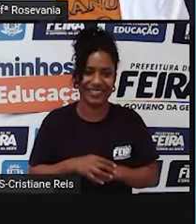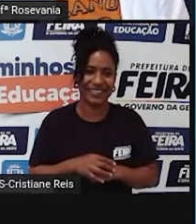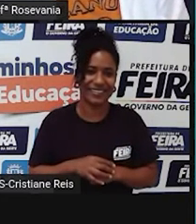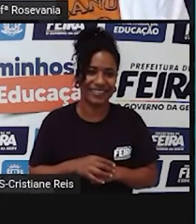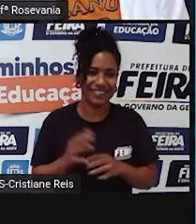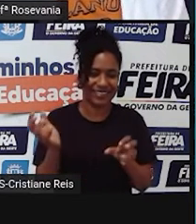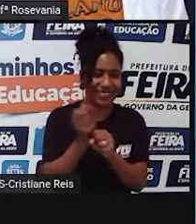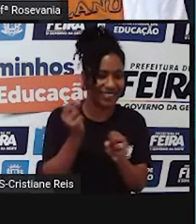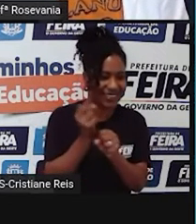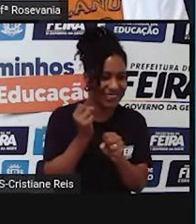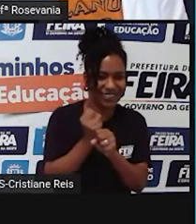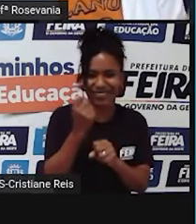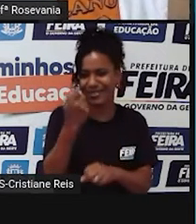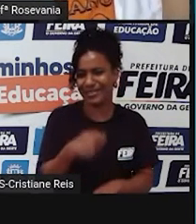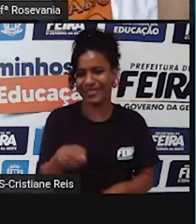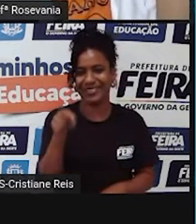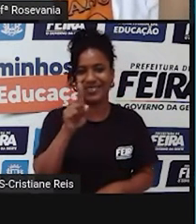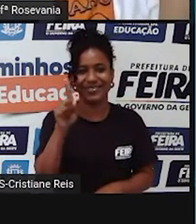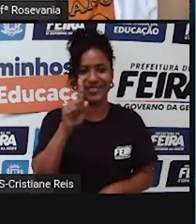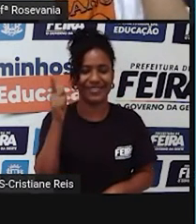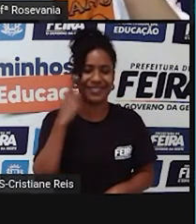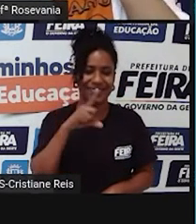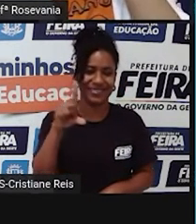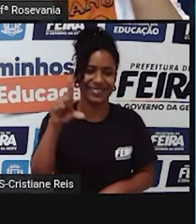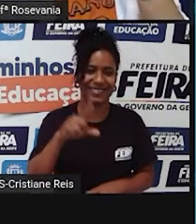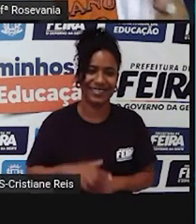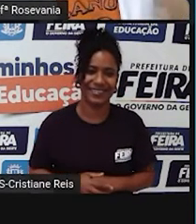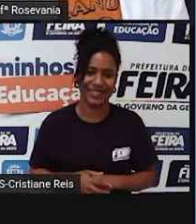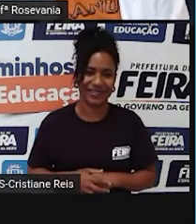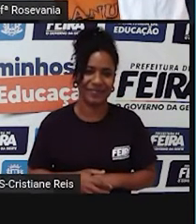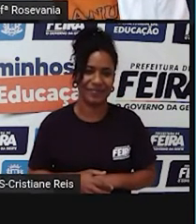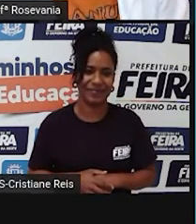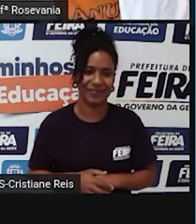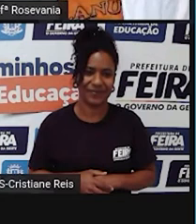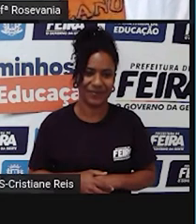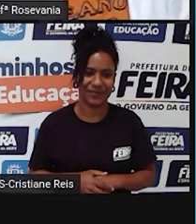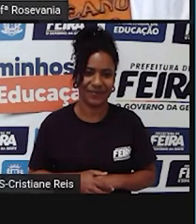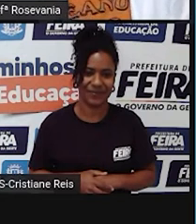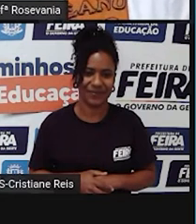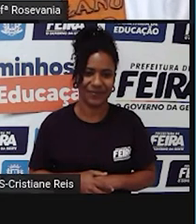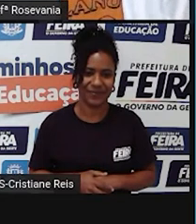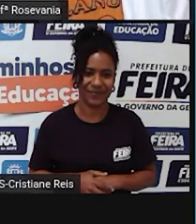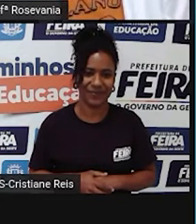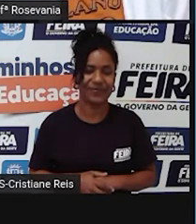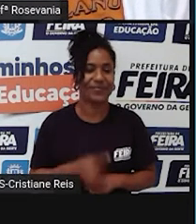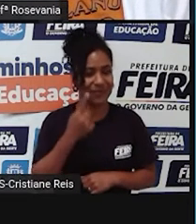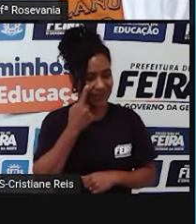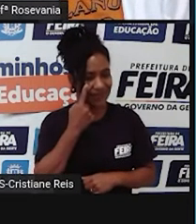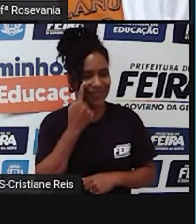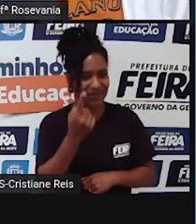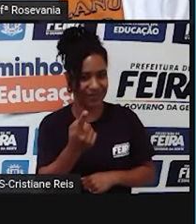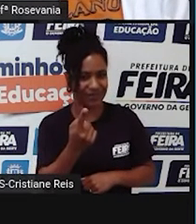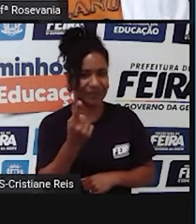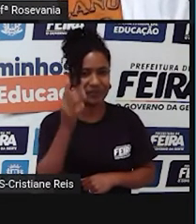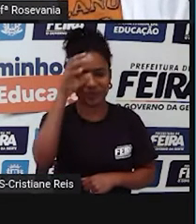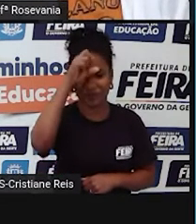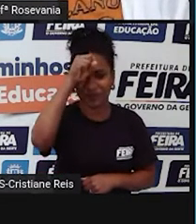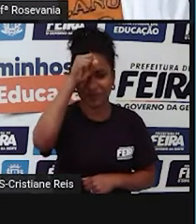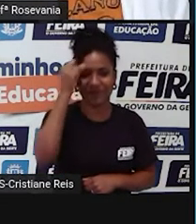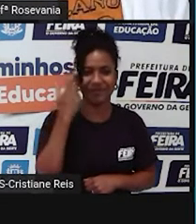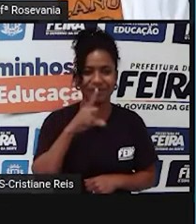fazendo muitas contas para poder chegar, né, nessa resposta que você tanto deseja lá,